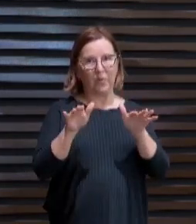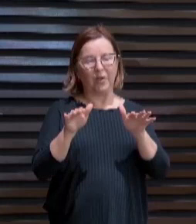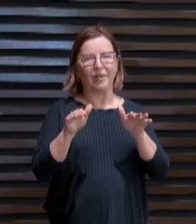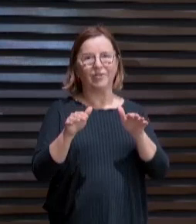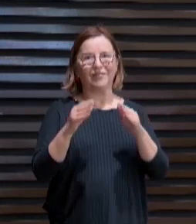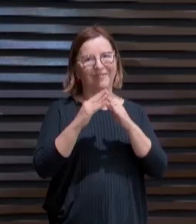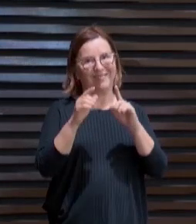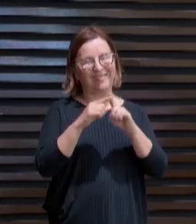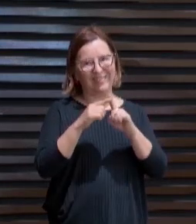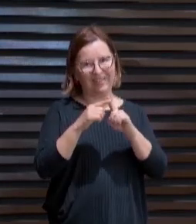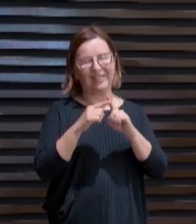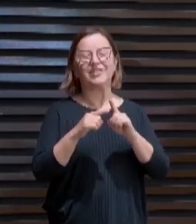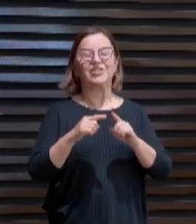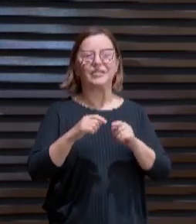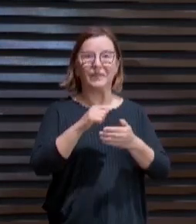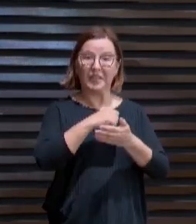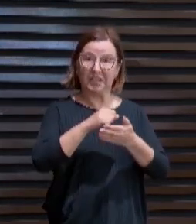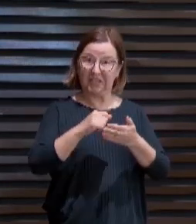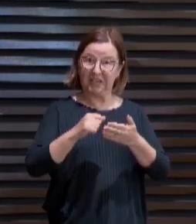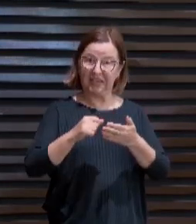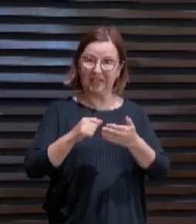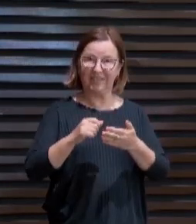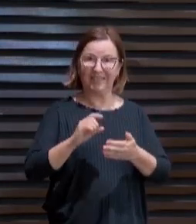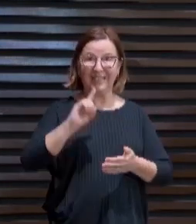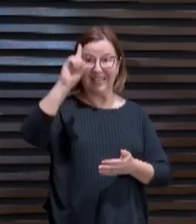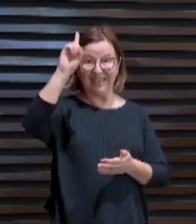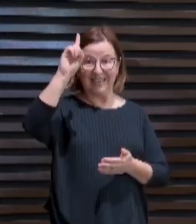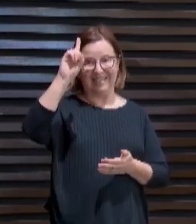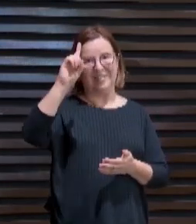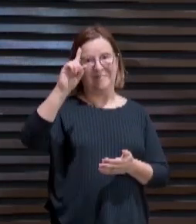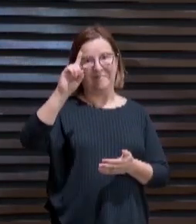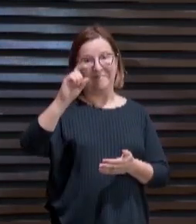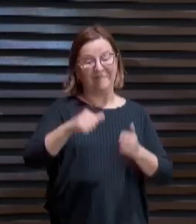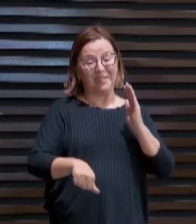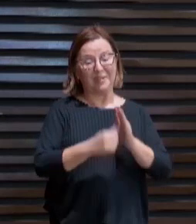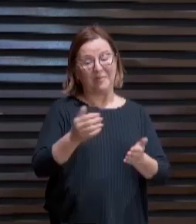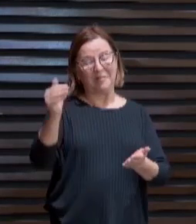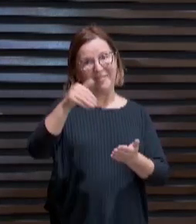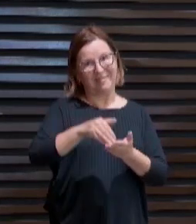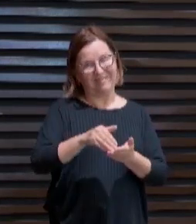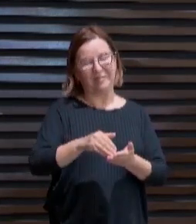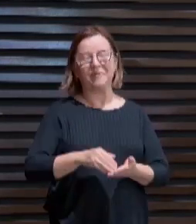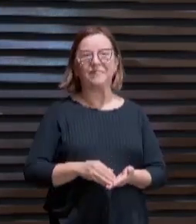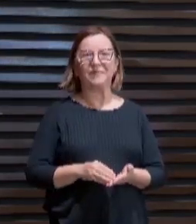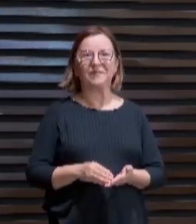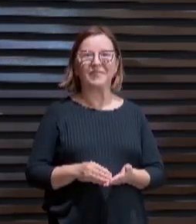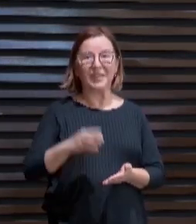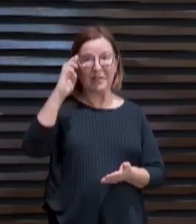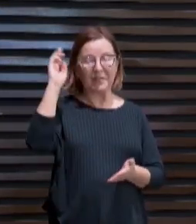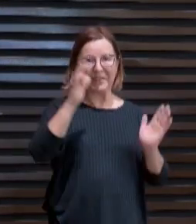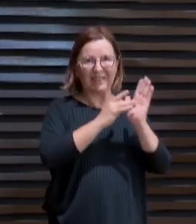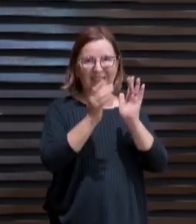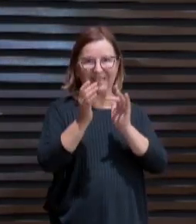escreve: estas coisas diz o primeiro e o último. O Senhor Jesus, ao iniciar sua mensagem